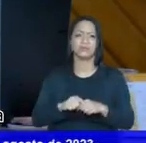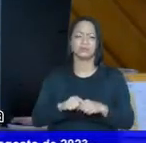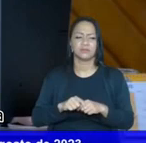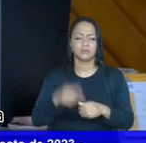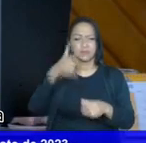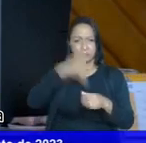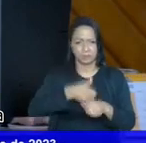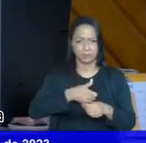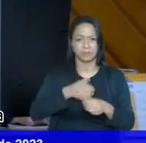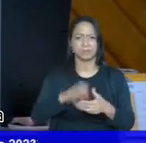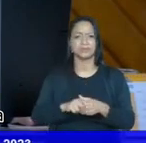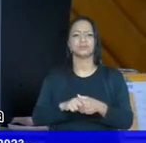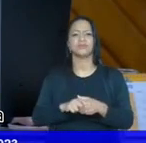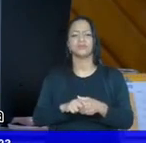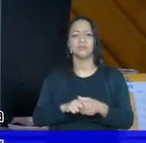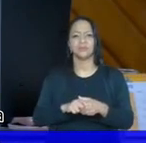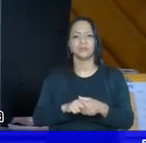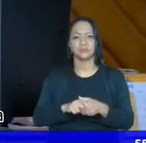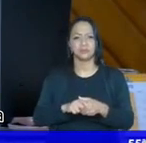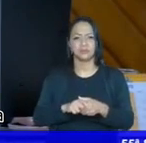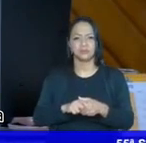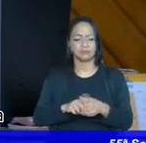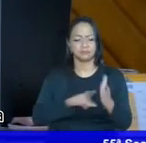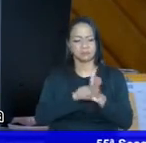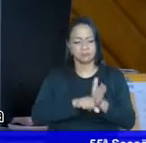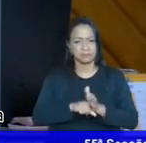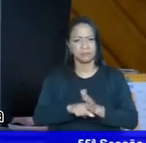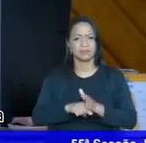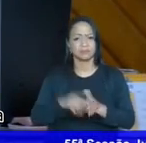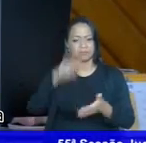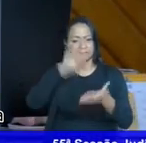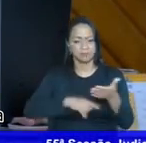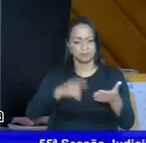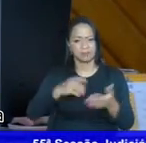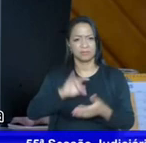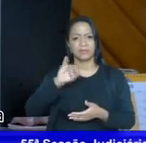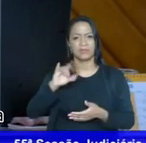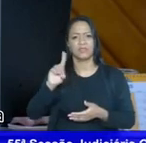ticket. Além dessa inconsistência aritmética, verifico ainda que as notas fiscais IDs